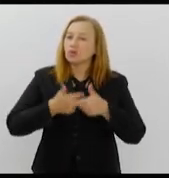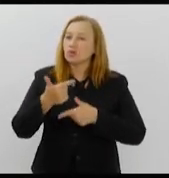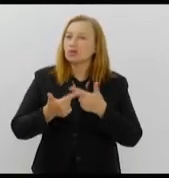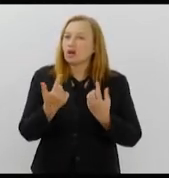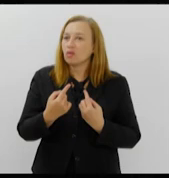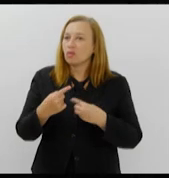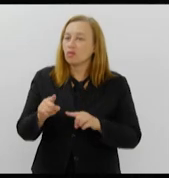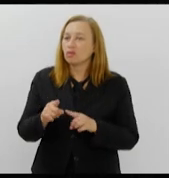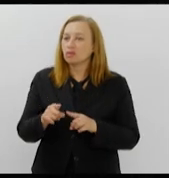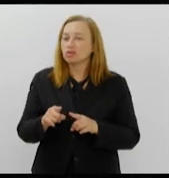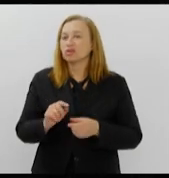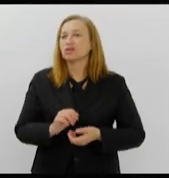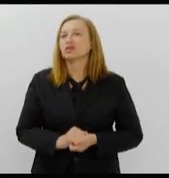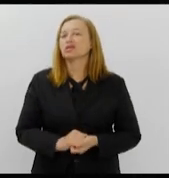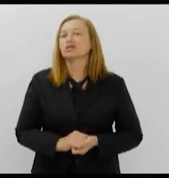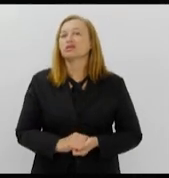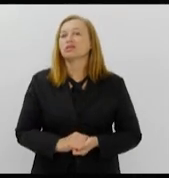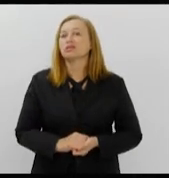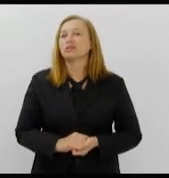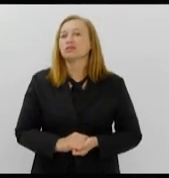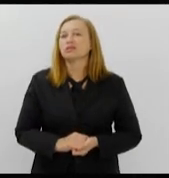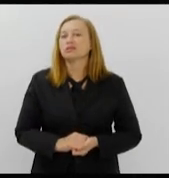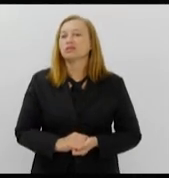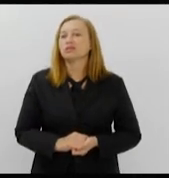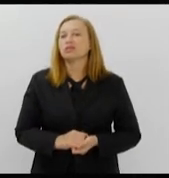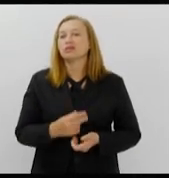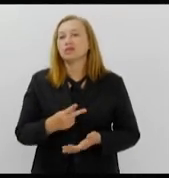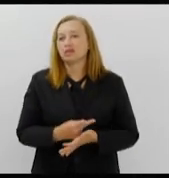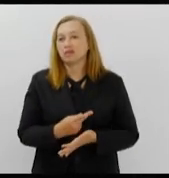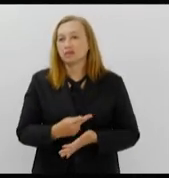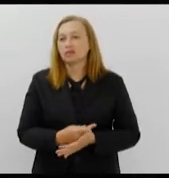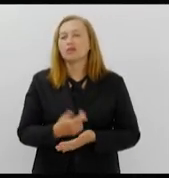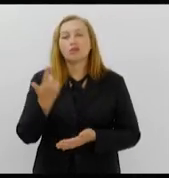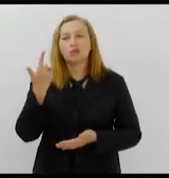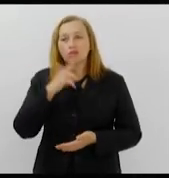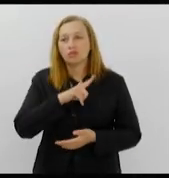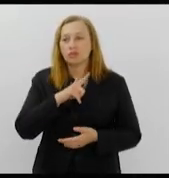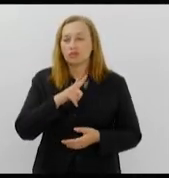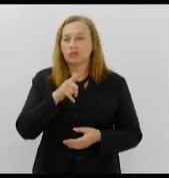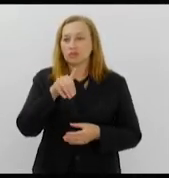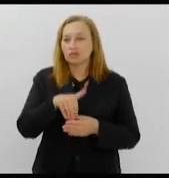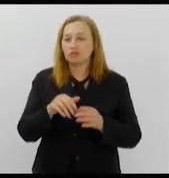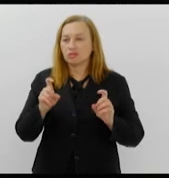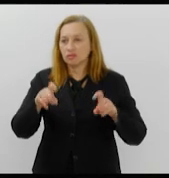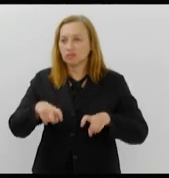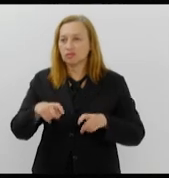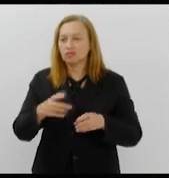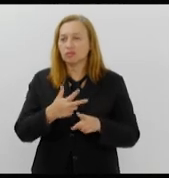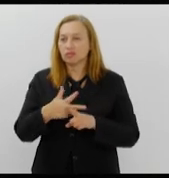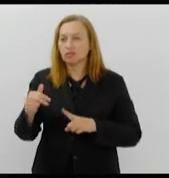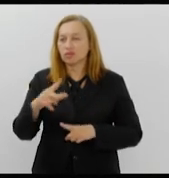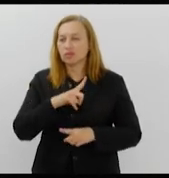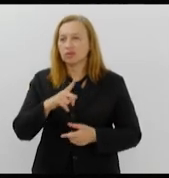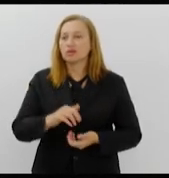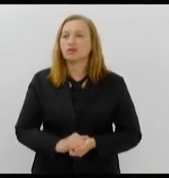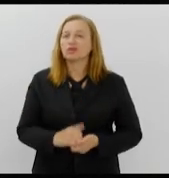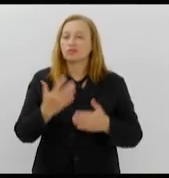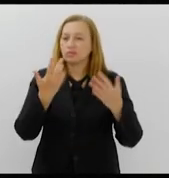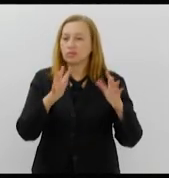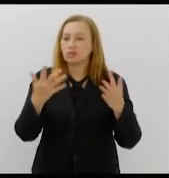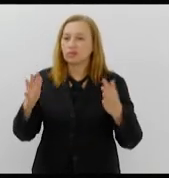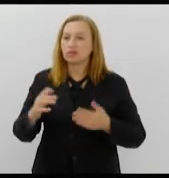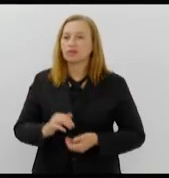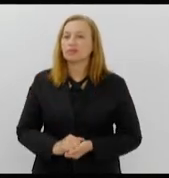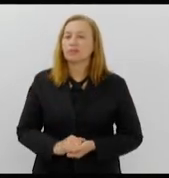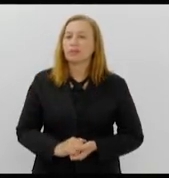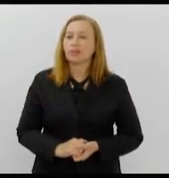municipal, contra fatores extra, conseguiu se eleger com muita garra e muita luta. Parabéns,